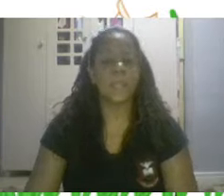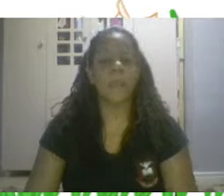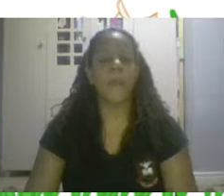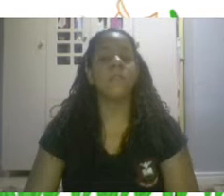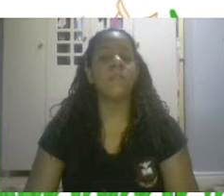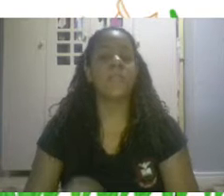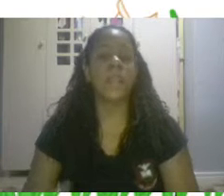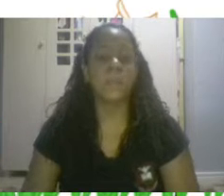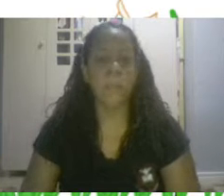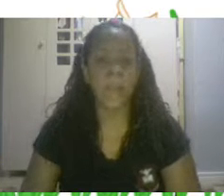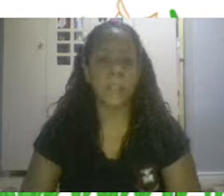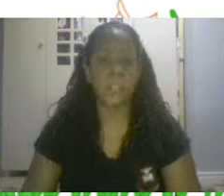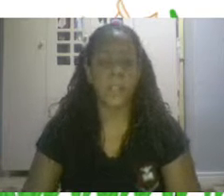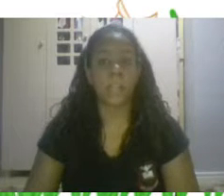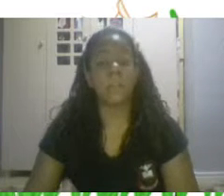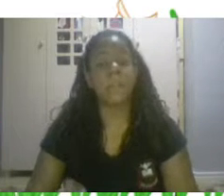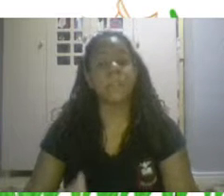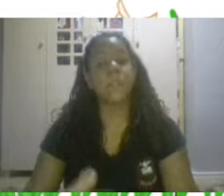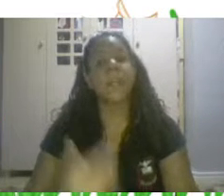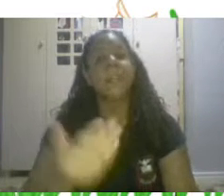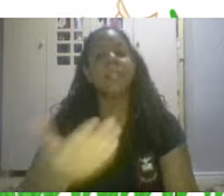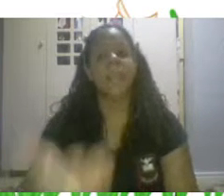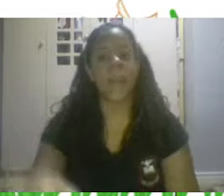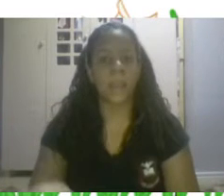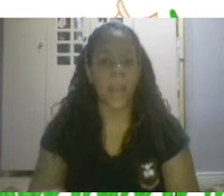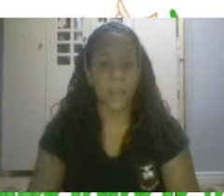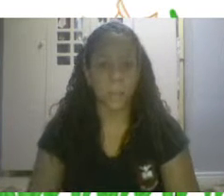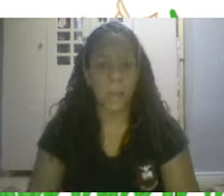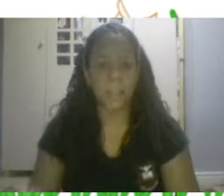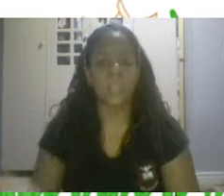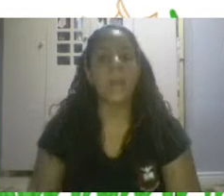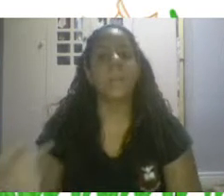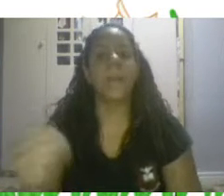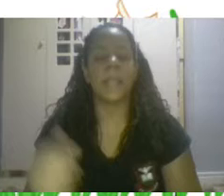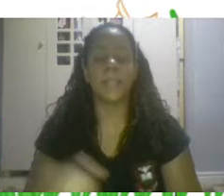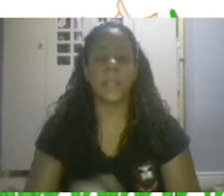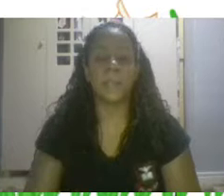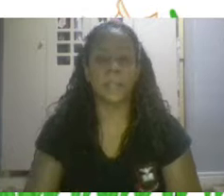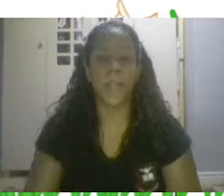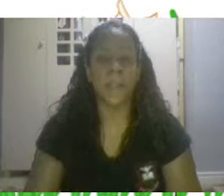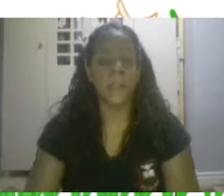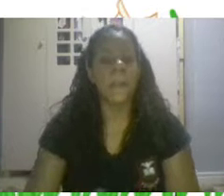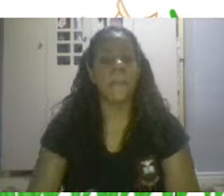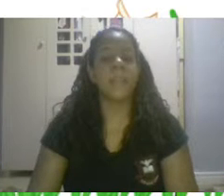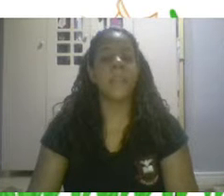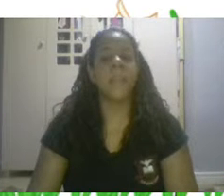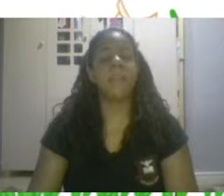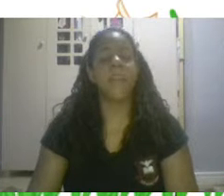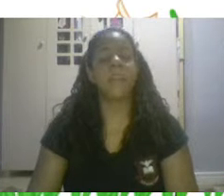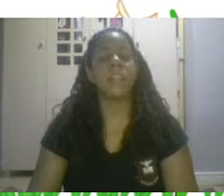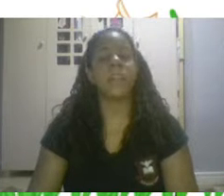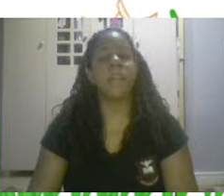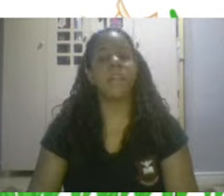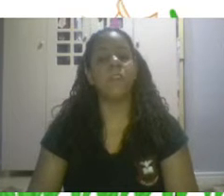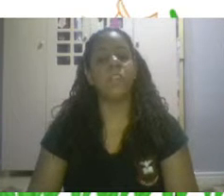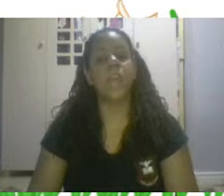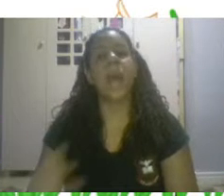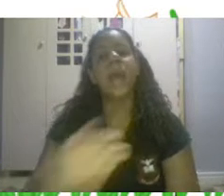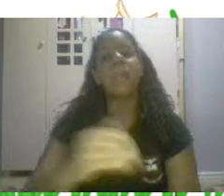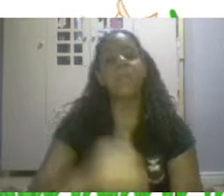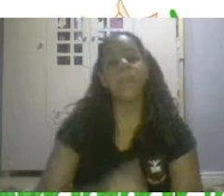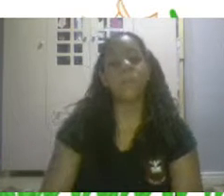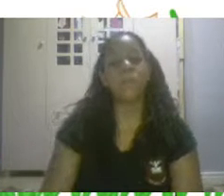precisem, dos animais, elas não precisam caçar animais para elas se alimentarem, mas elas servirão